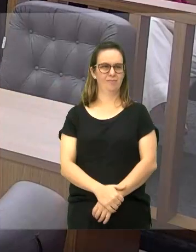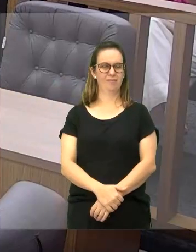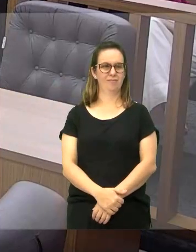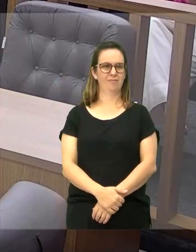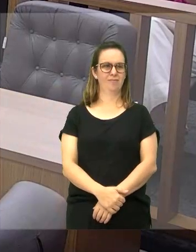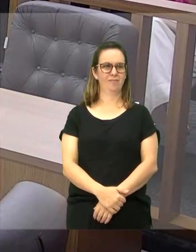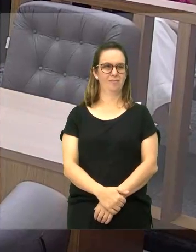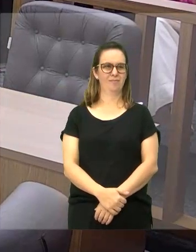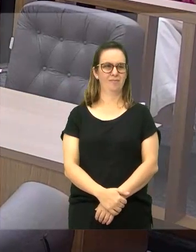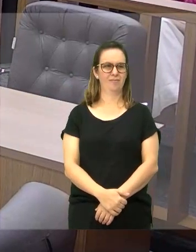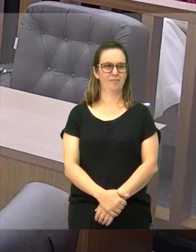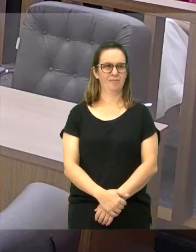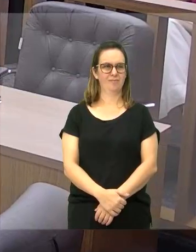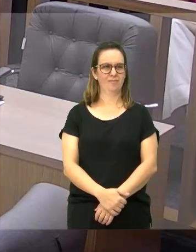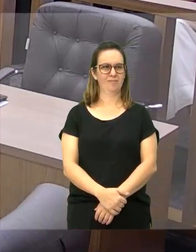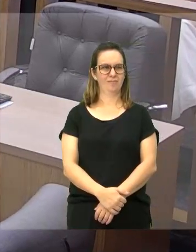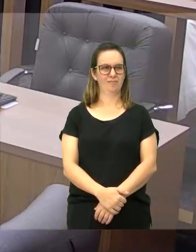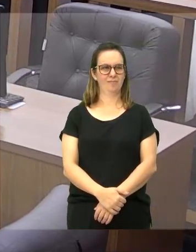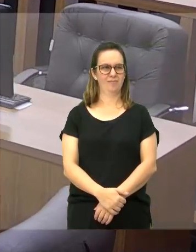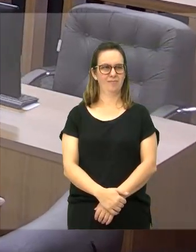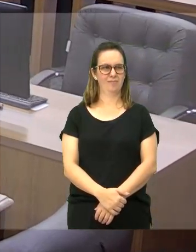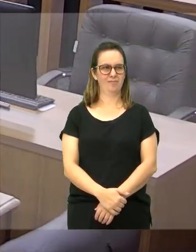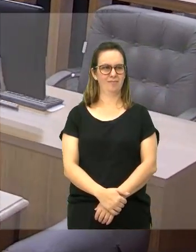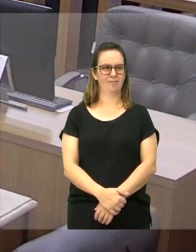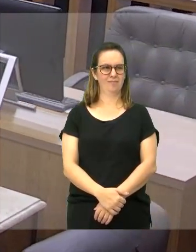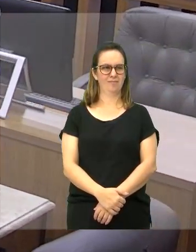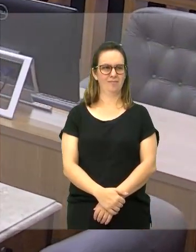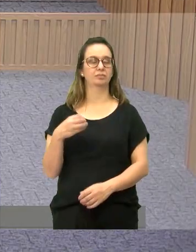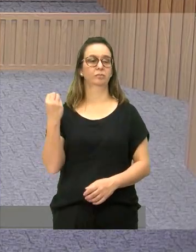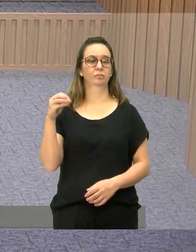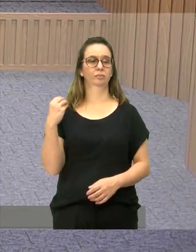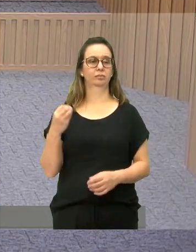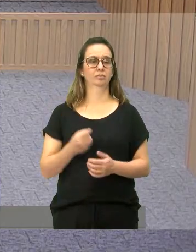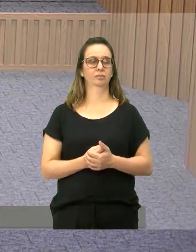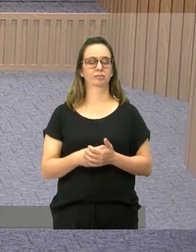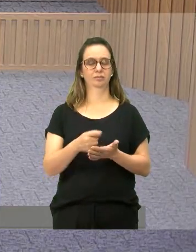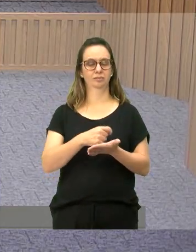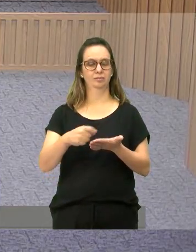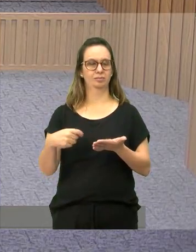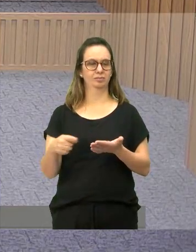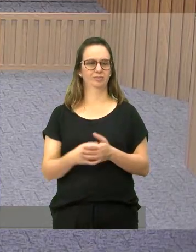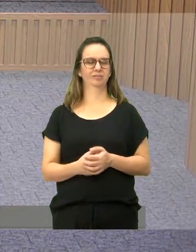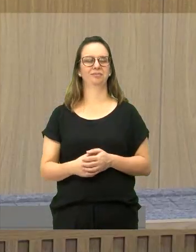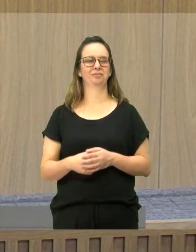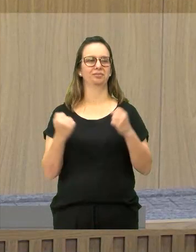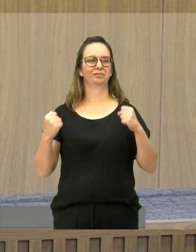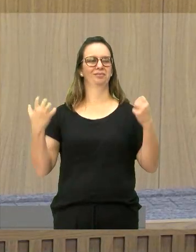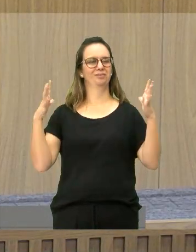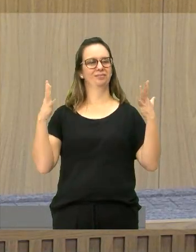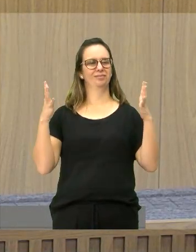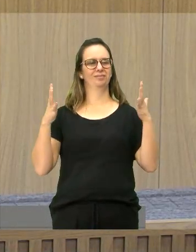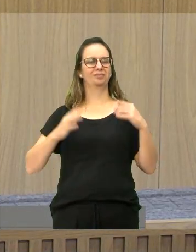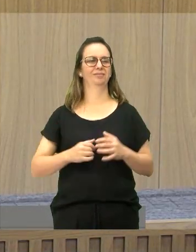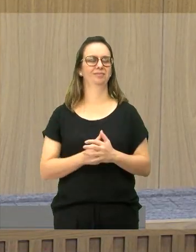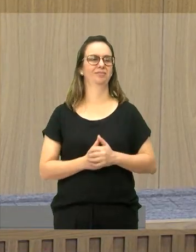a emoção tomou conta do plenário da Câmara de Assis o cardiologista Dr Bruno Daniel Ferrari recebeu o Título